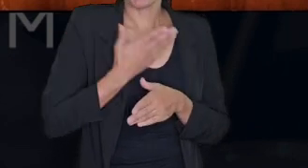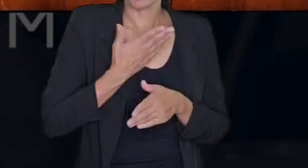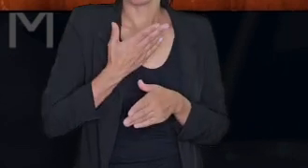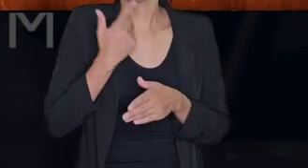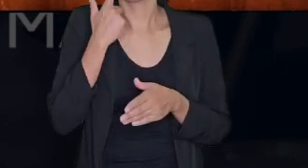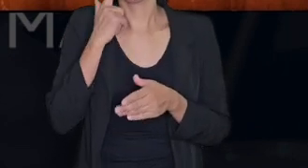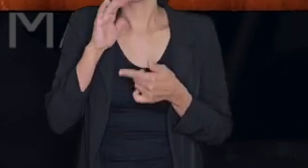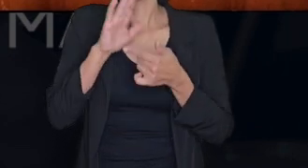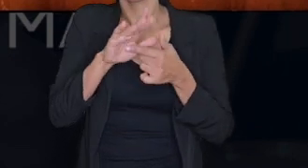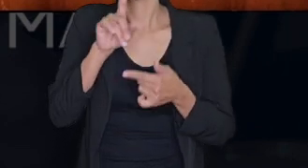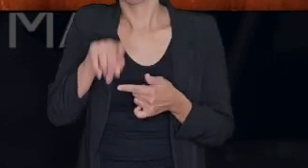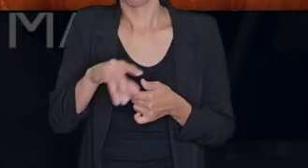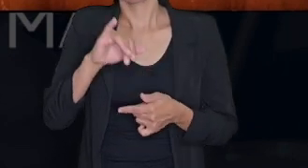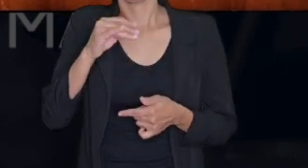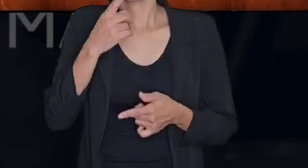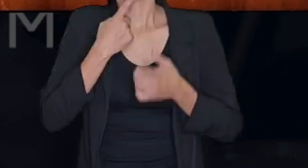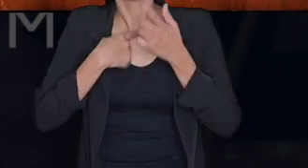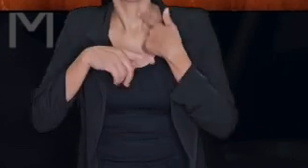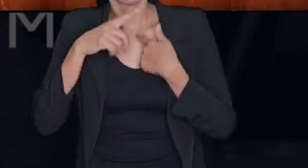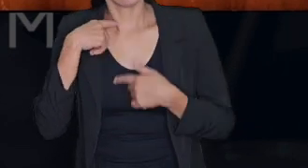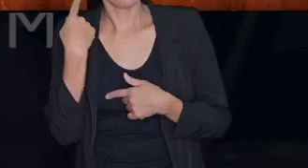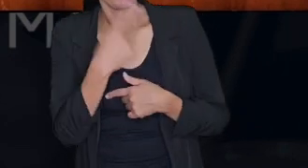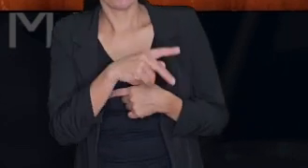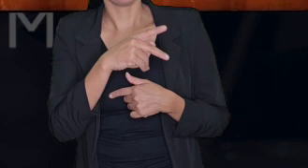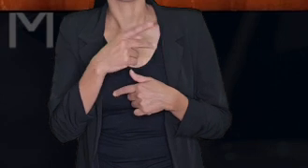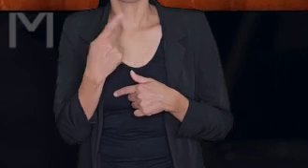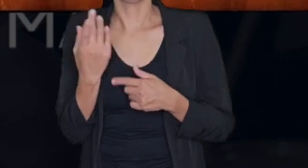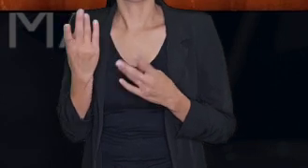prova, mostrando que é essa